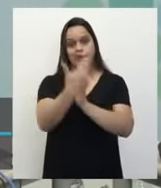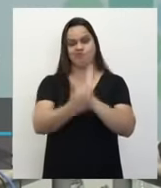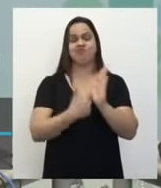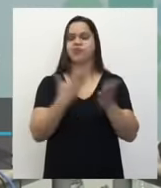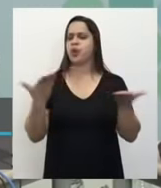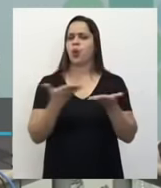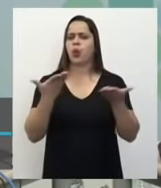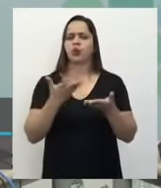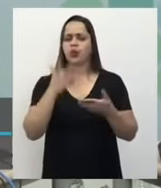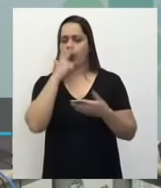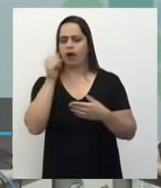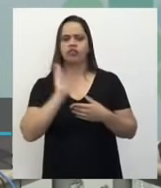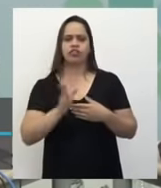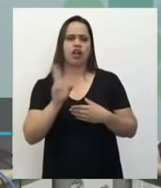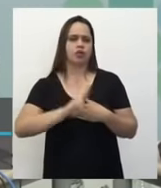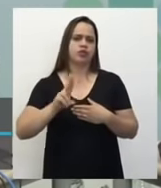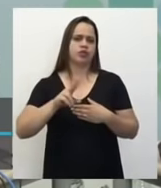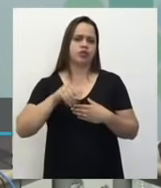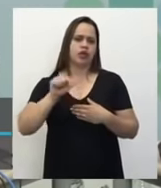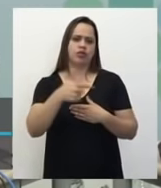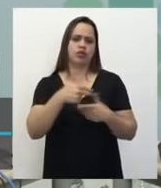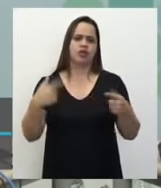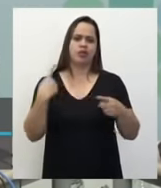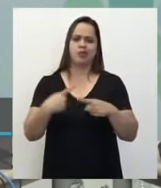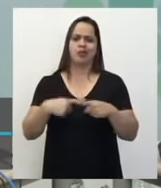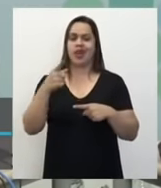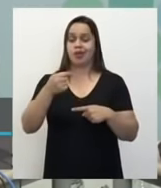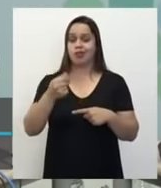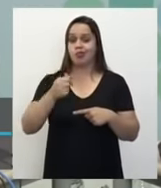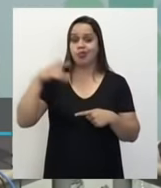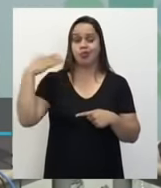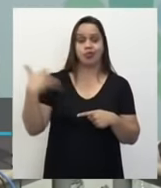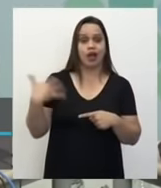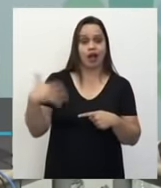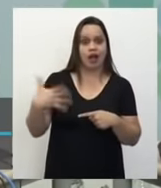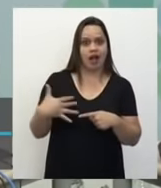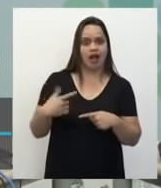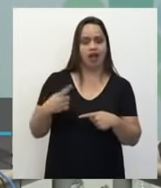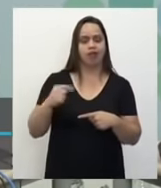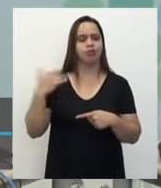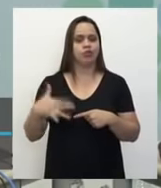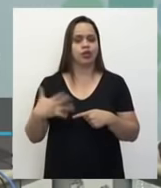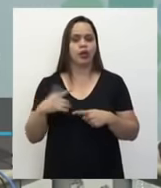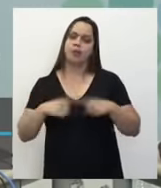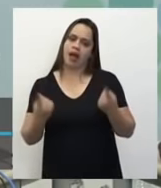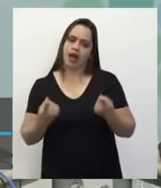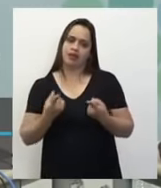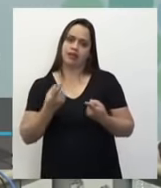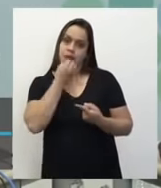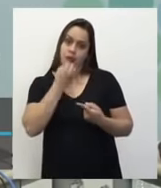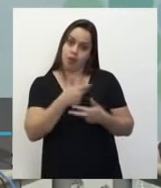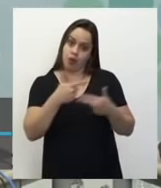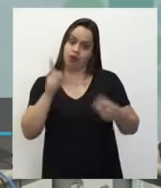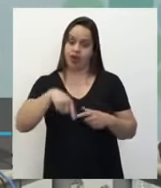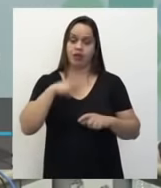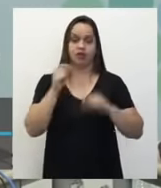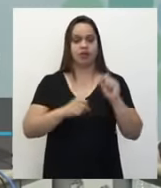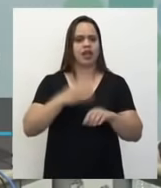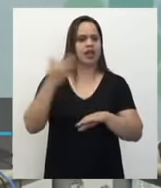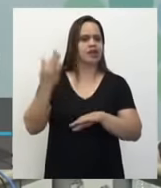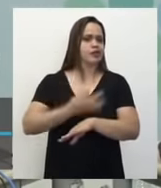dia não é tão utilizado mais, gente, porque o ciclorama ele acaba ficando muito caro para as companhias. Mas tem uma vantagem no ciclorama, né? Ele pode